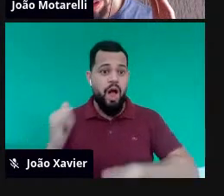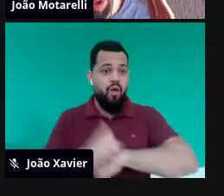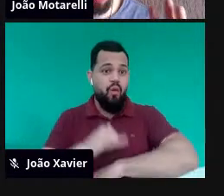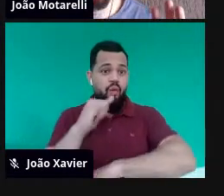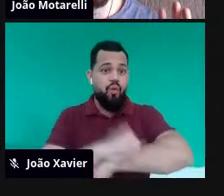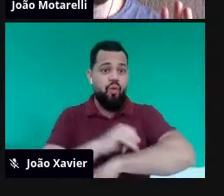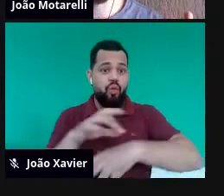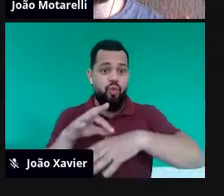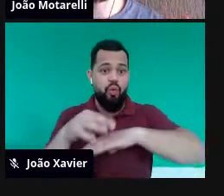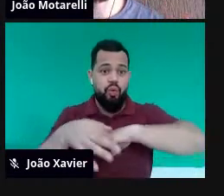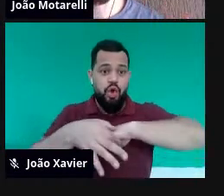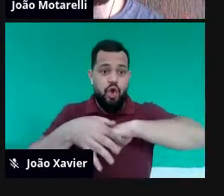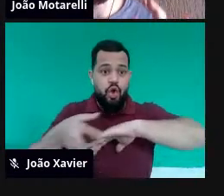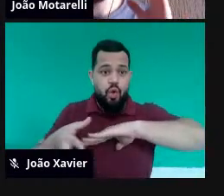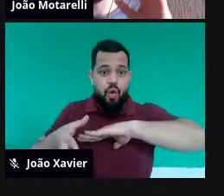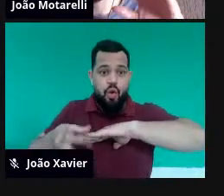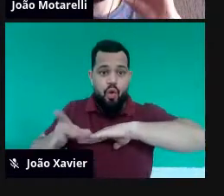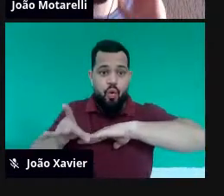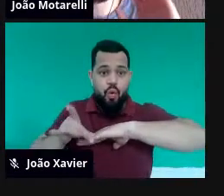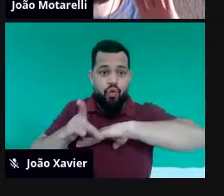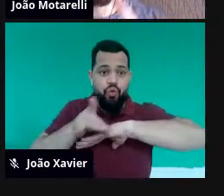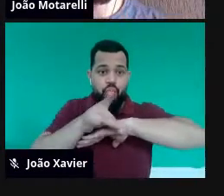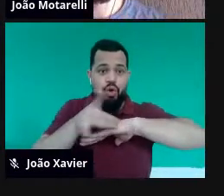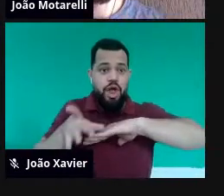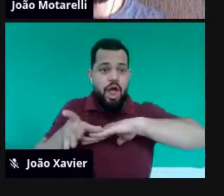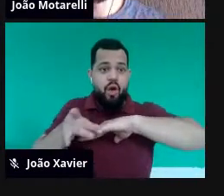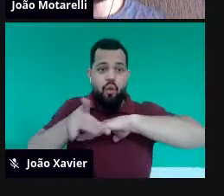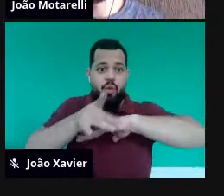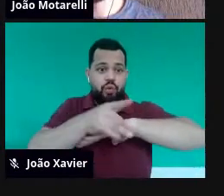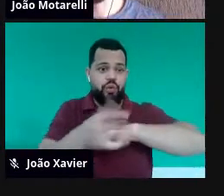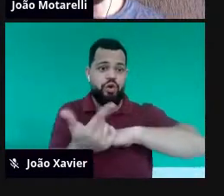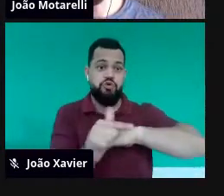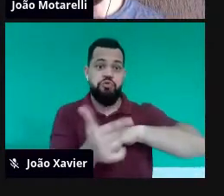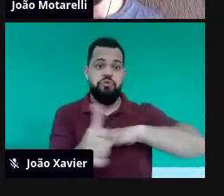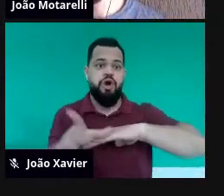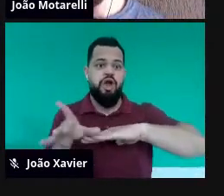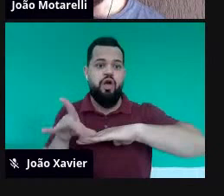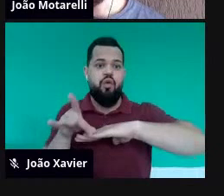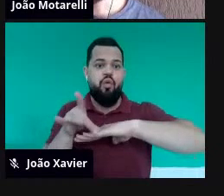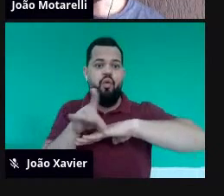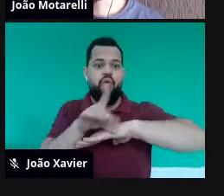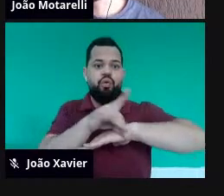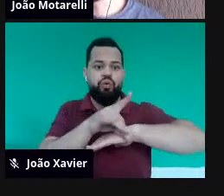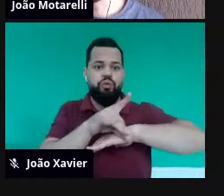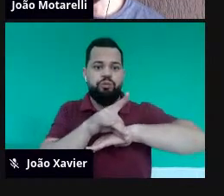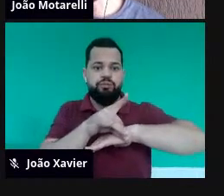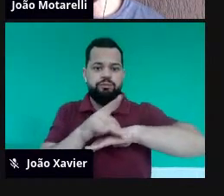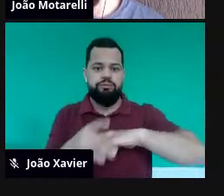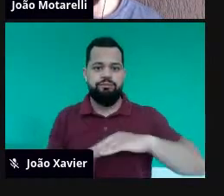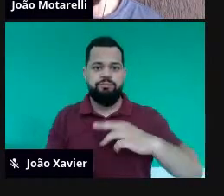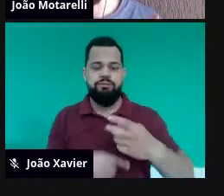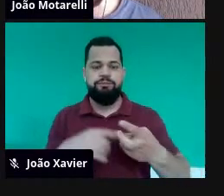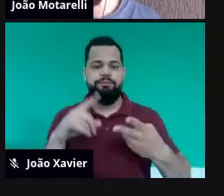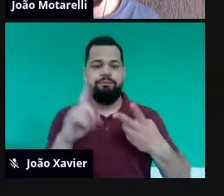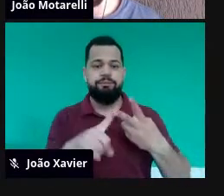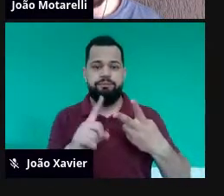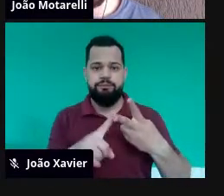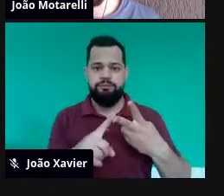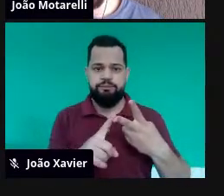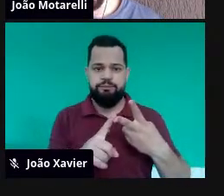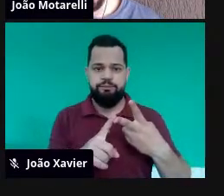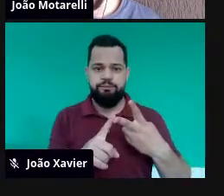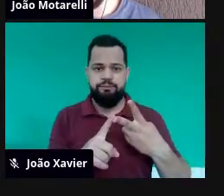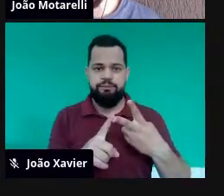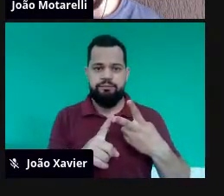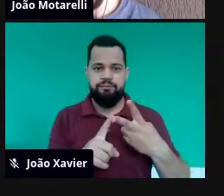o percentual de gordura que eu preciso ter para ter um corpo igual desse perfil fitness. O segundo ponto é o ponto da